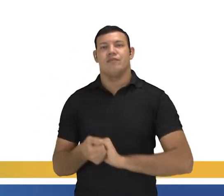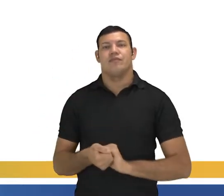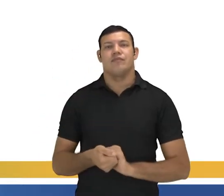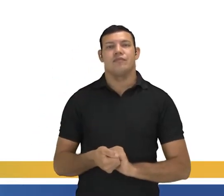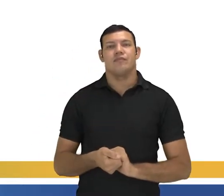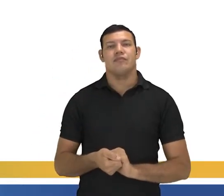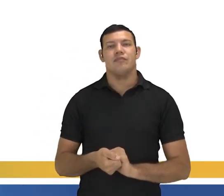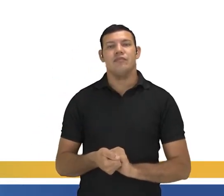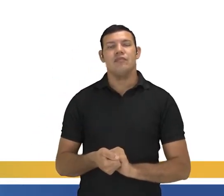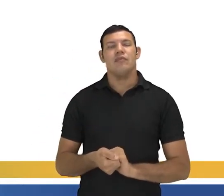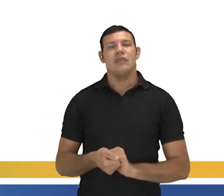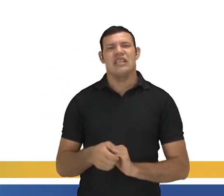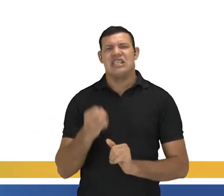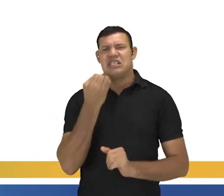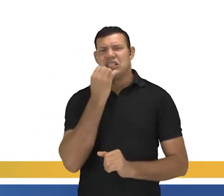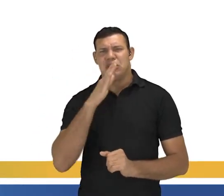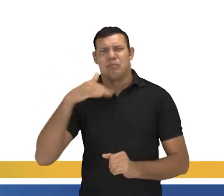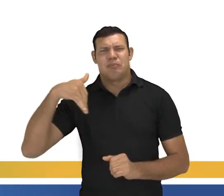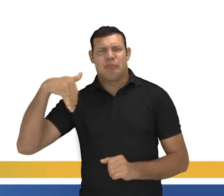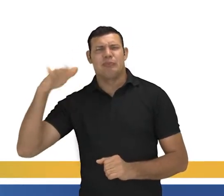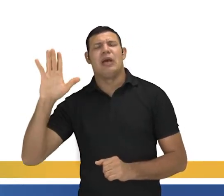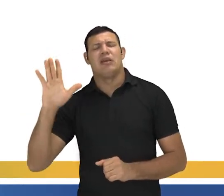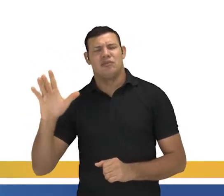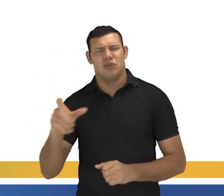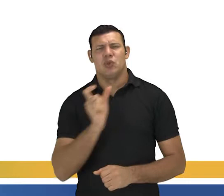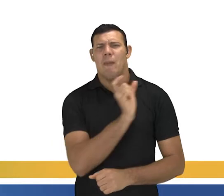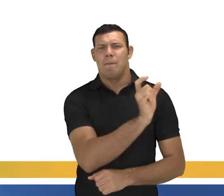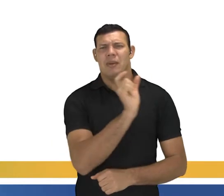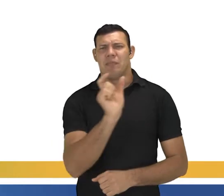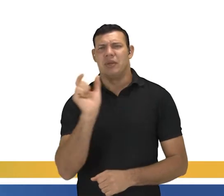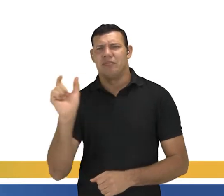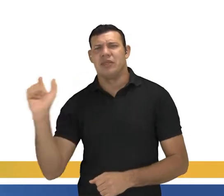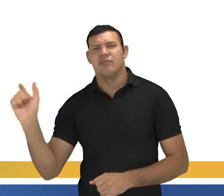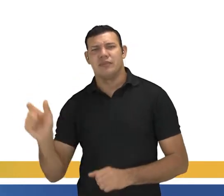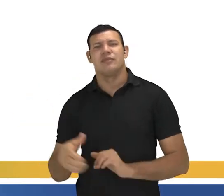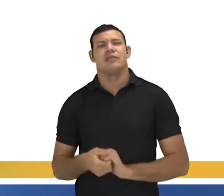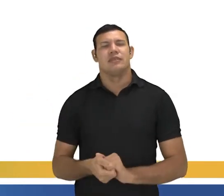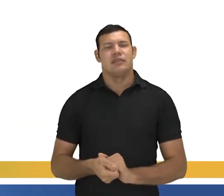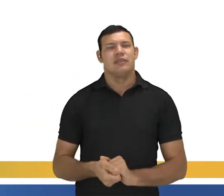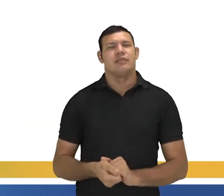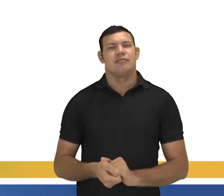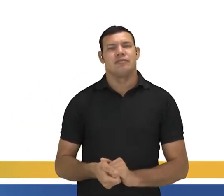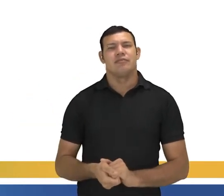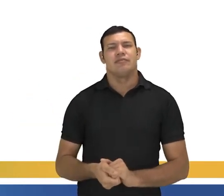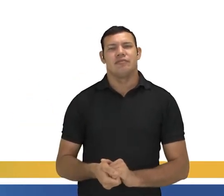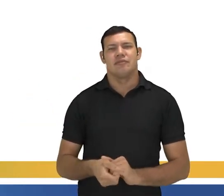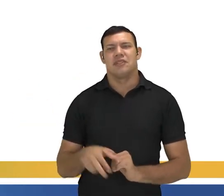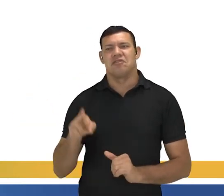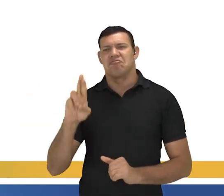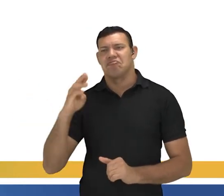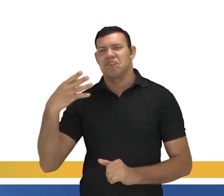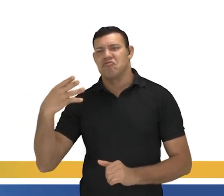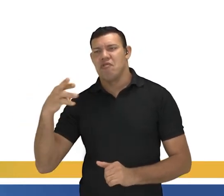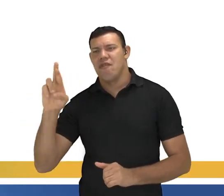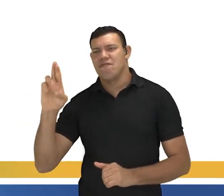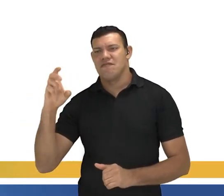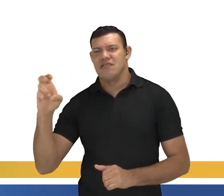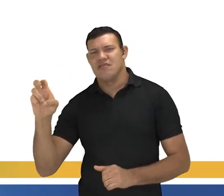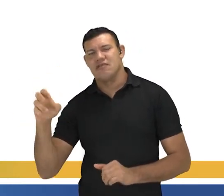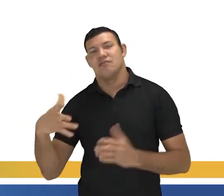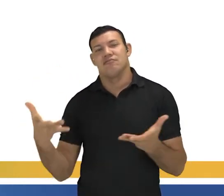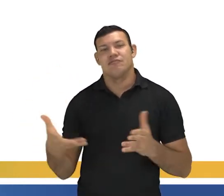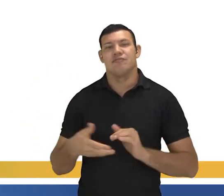de 3 resistores, vocês continuariam colocando ali na sequência. Mais R4, mais R5 e assim por diante.